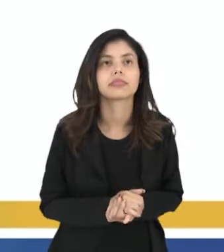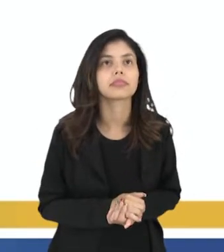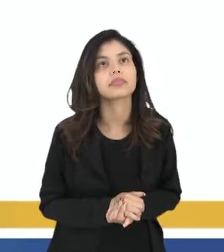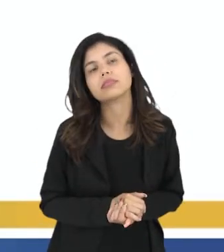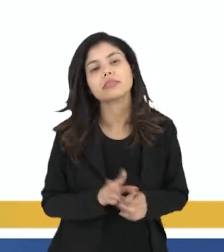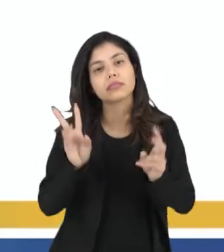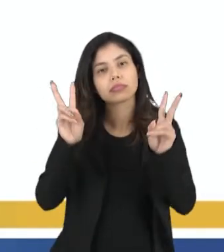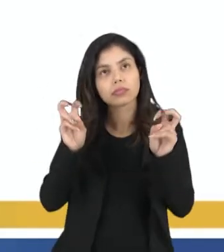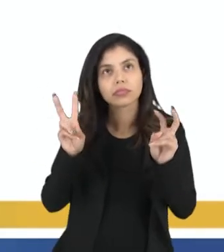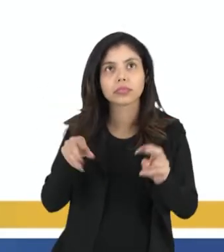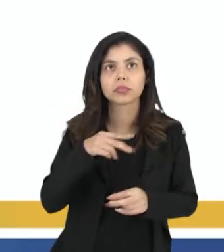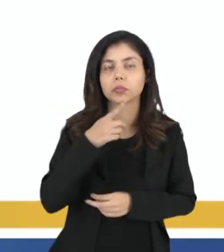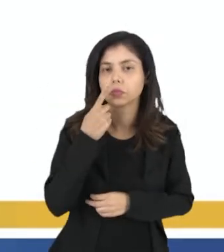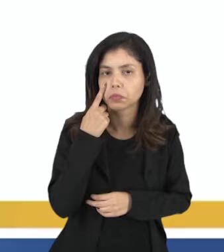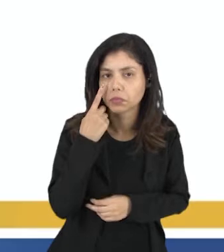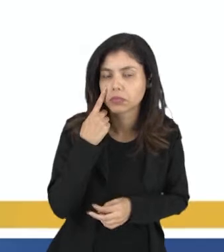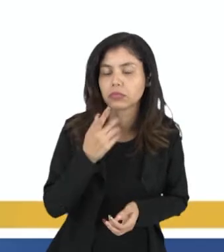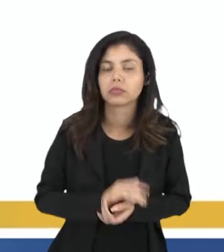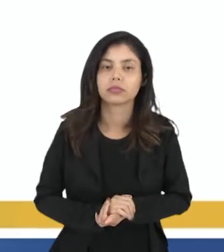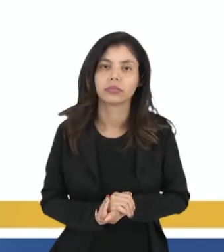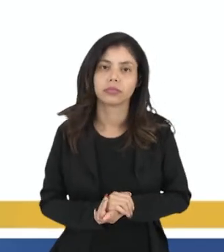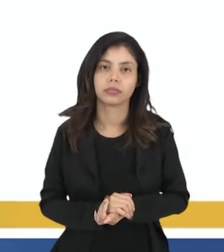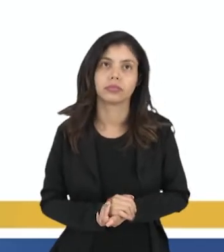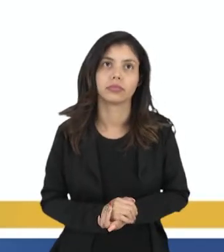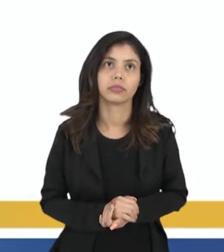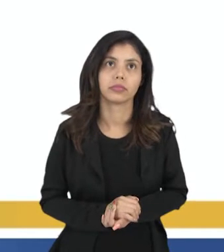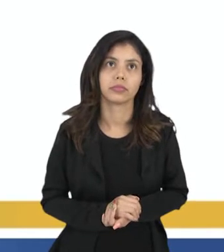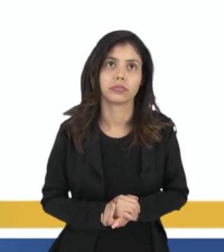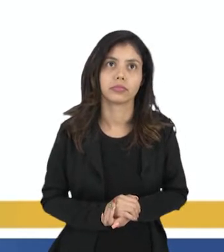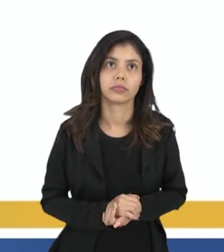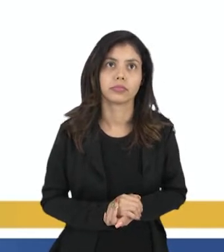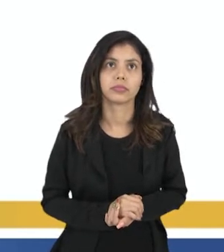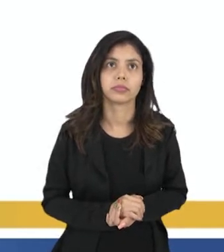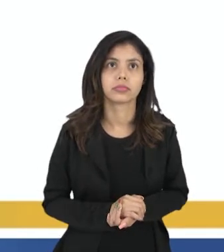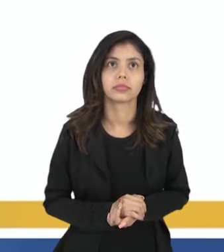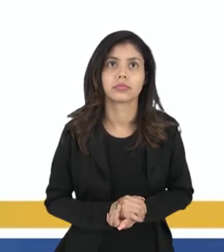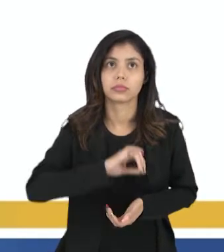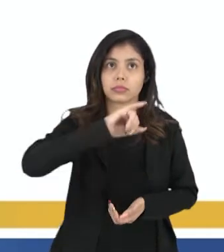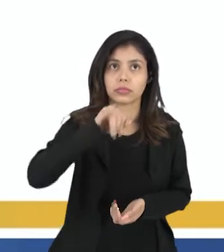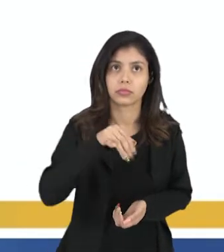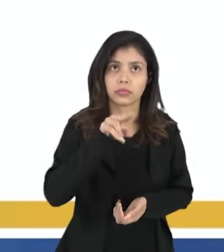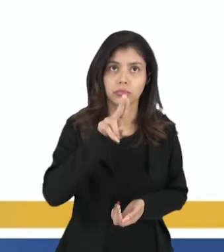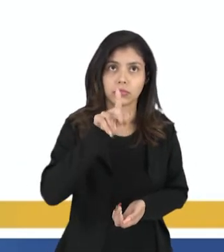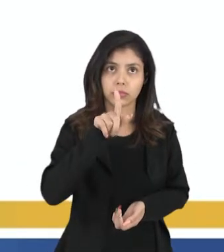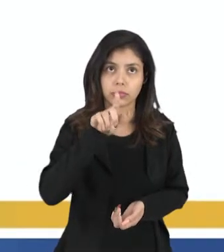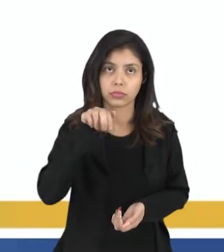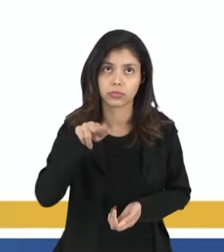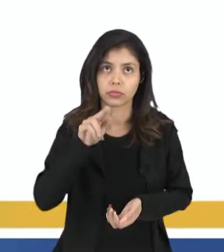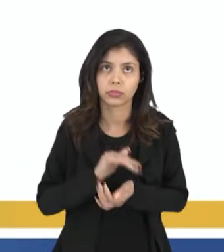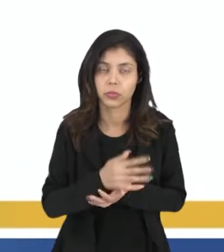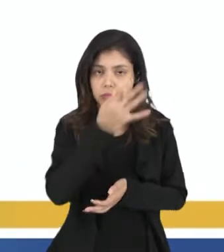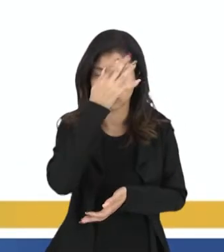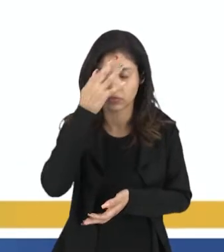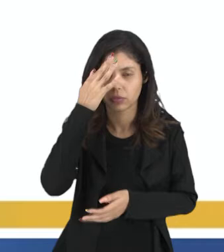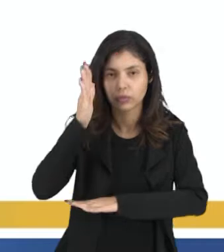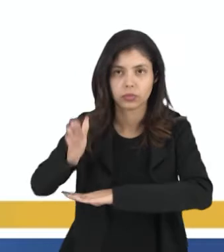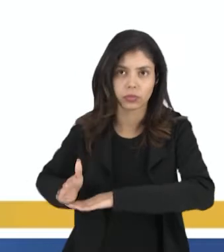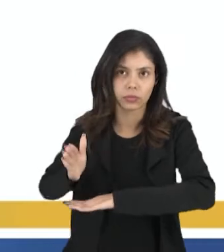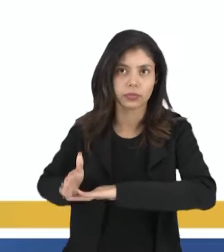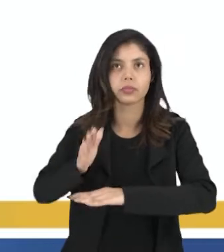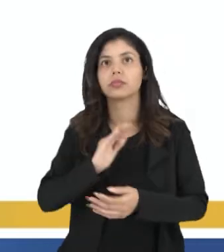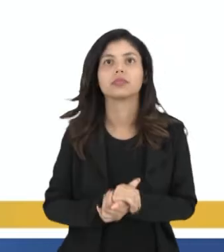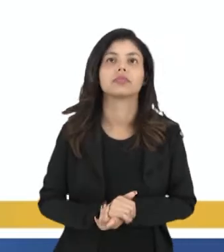é uma temática bem interessante, vamos falar sobre Jürgen Habermas, que é um filósofo contemporâneo. Nós estamos falando